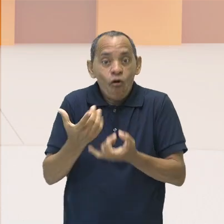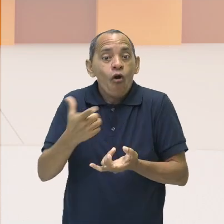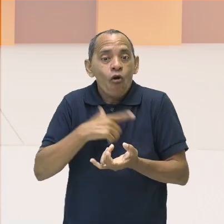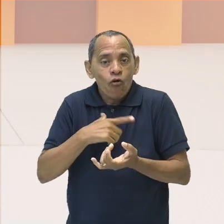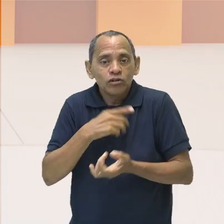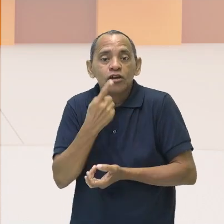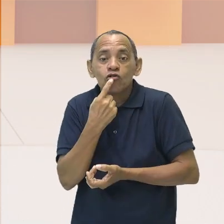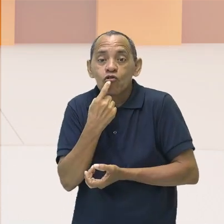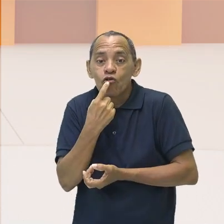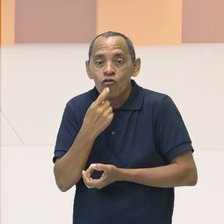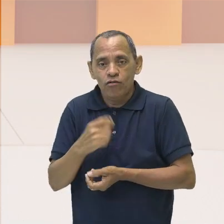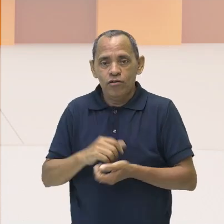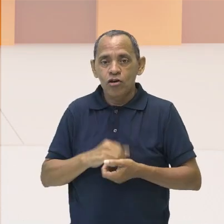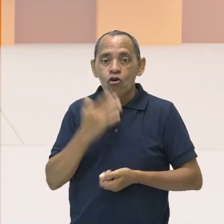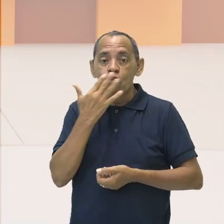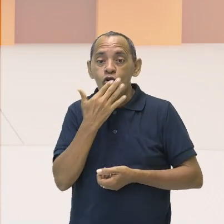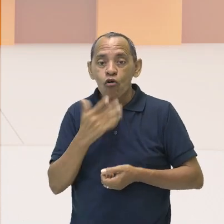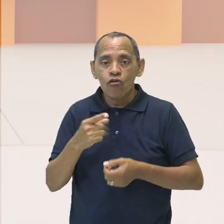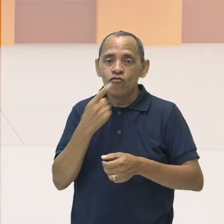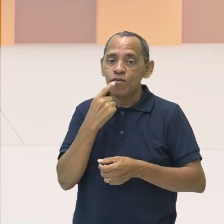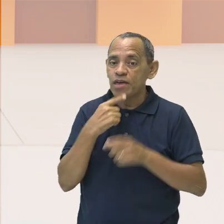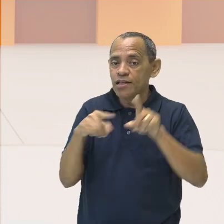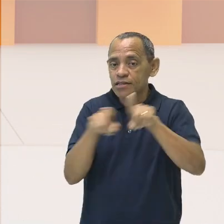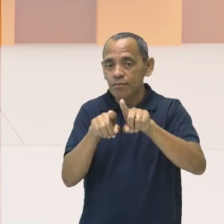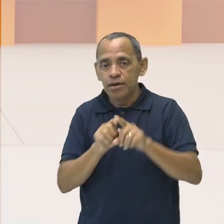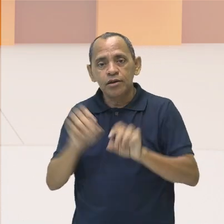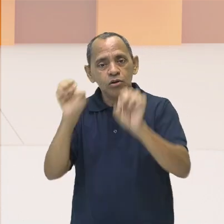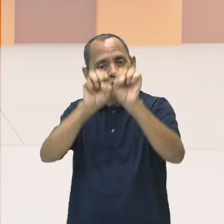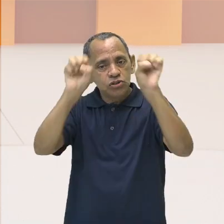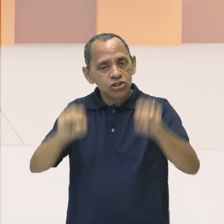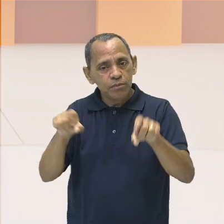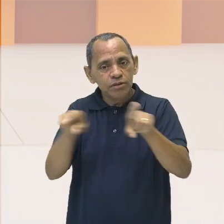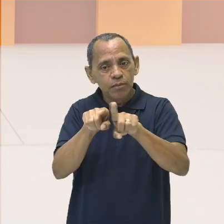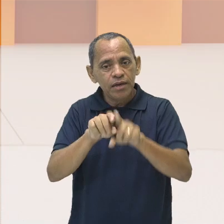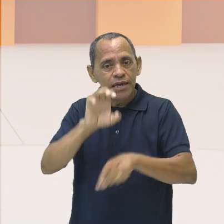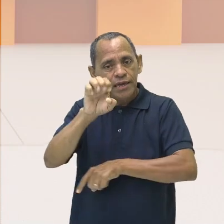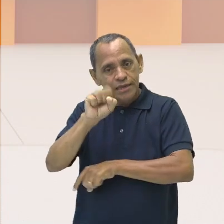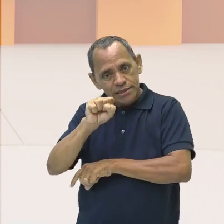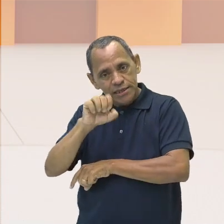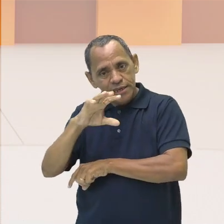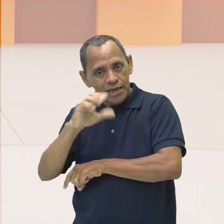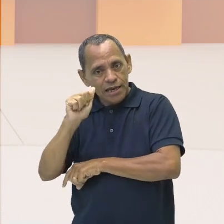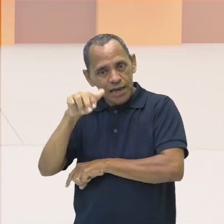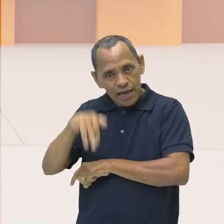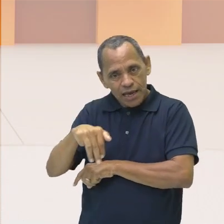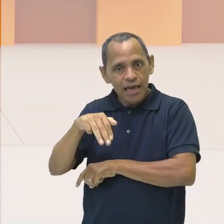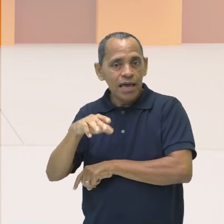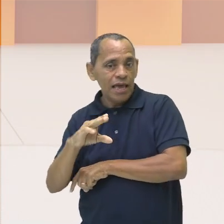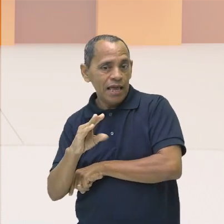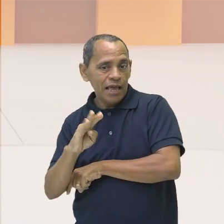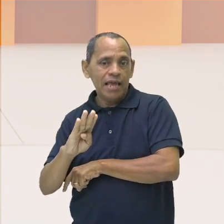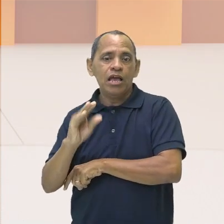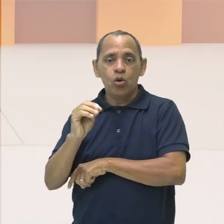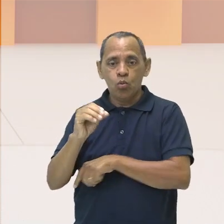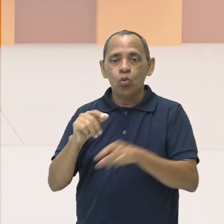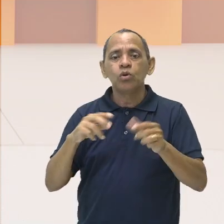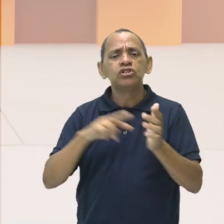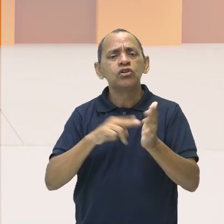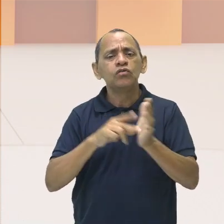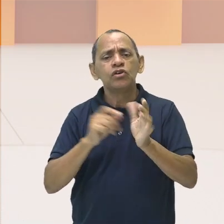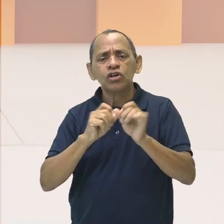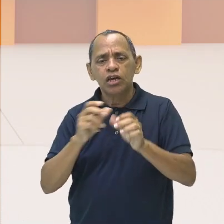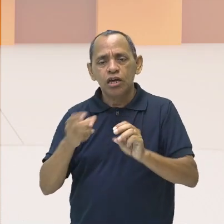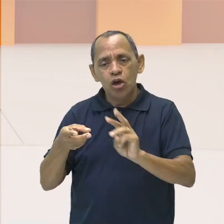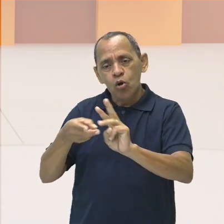nesse momento estabelecimento do sistema de escambo com os indígenas. Mas o que viria a ser escambo? É